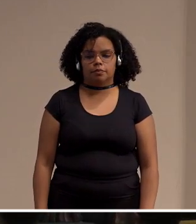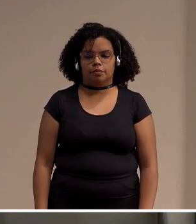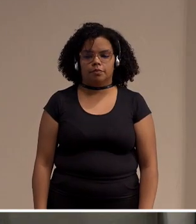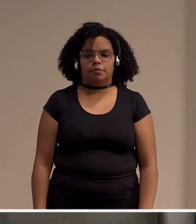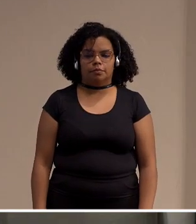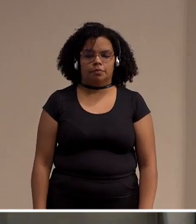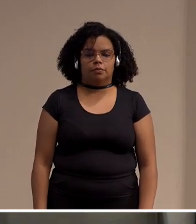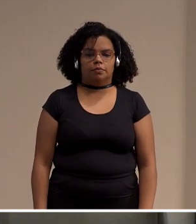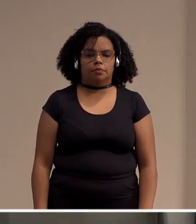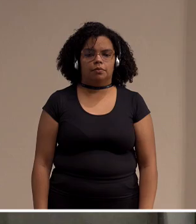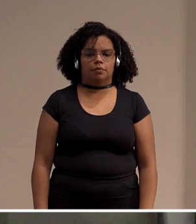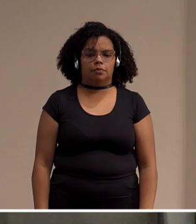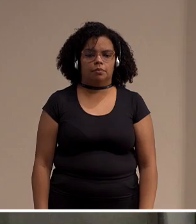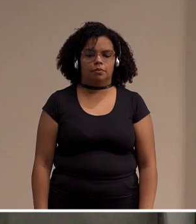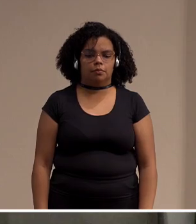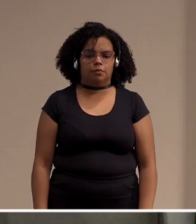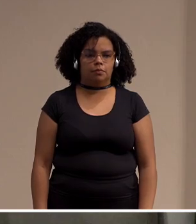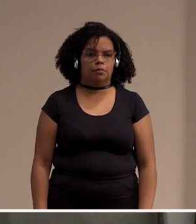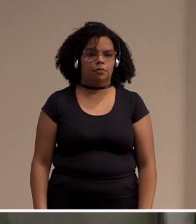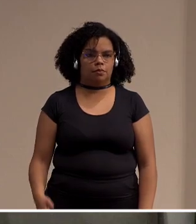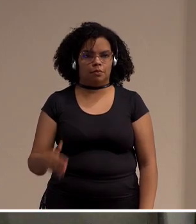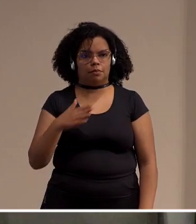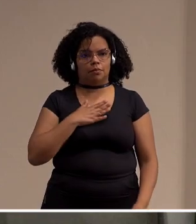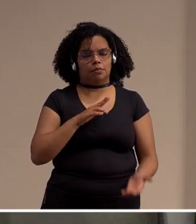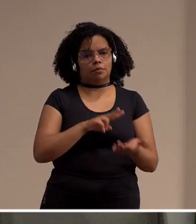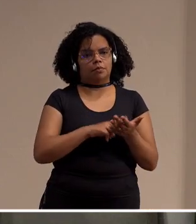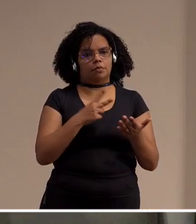mi traductor aquí.